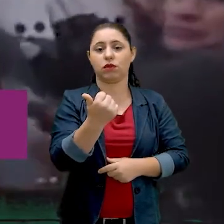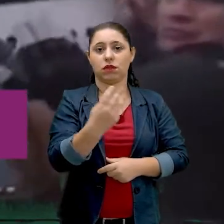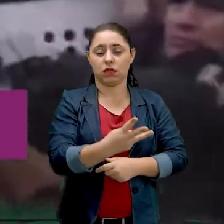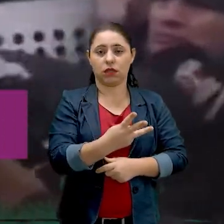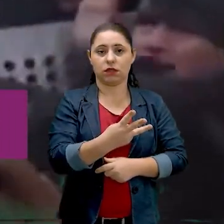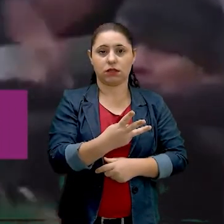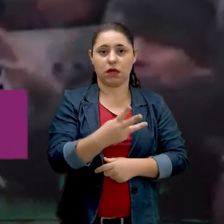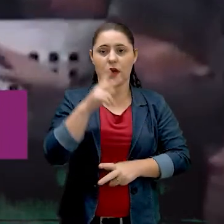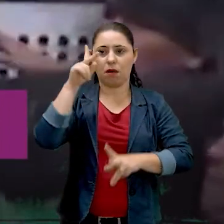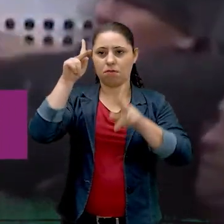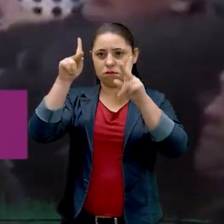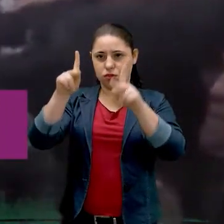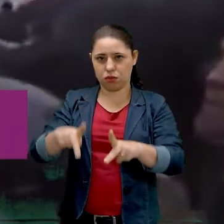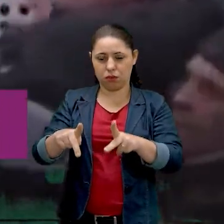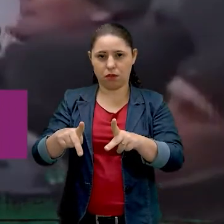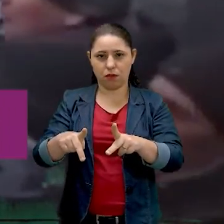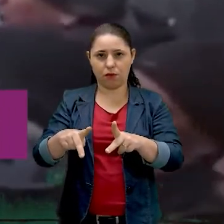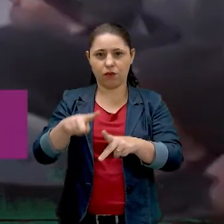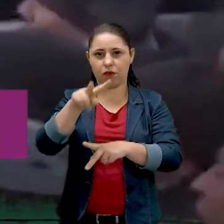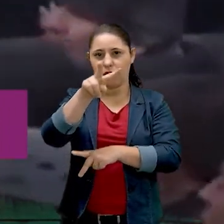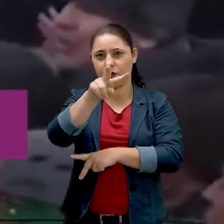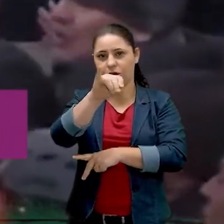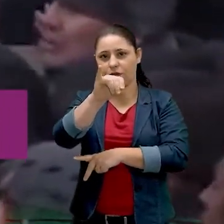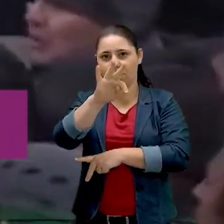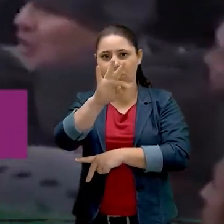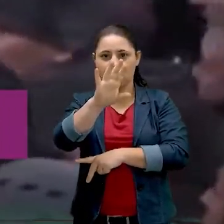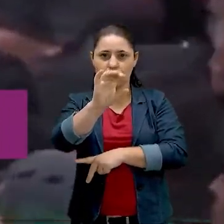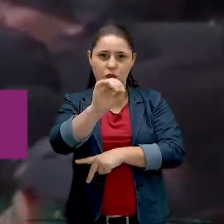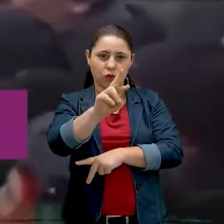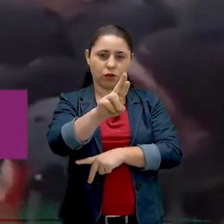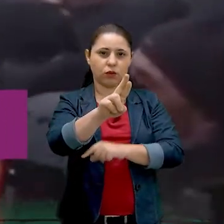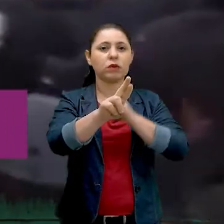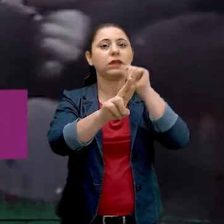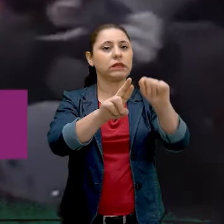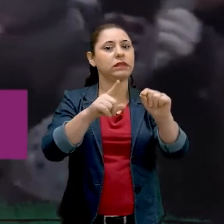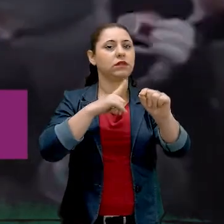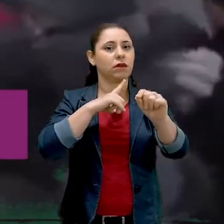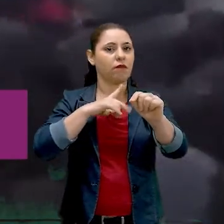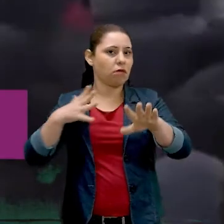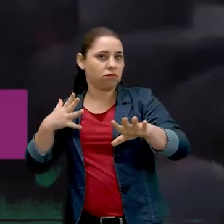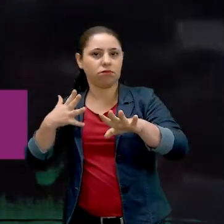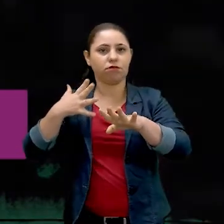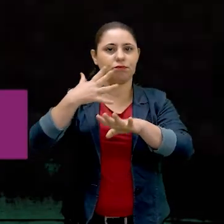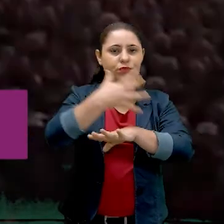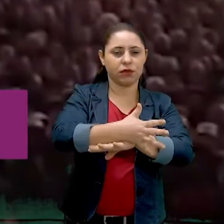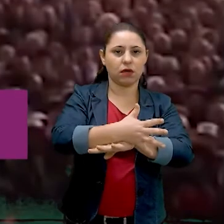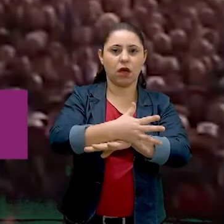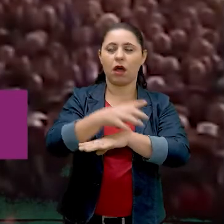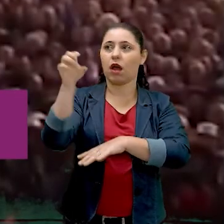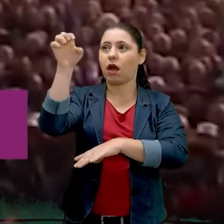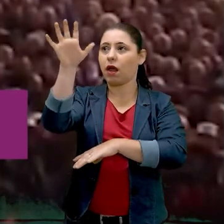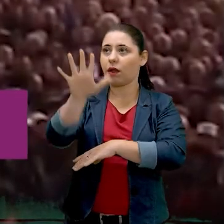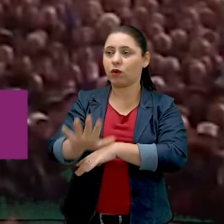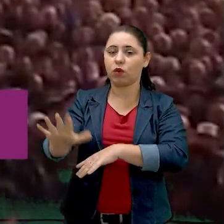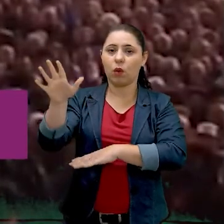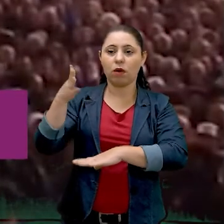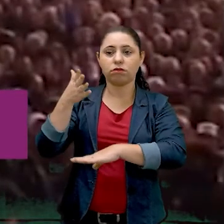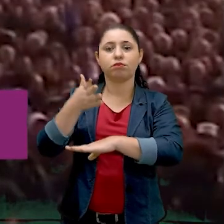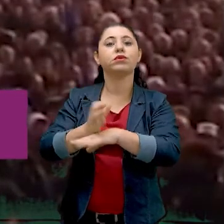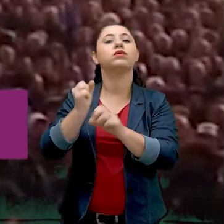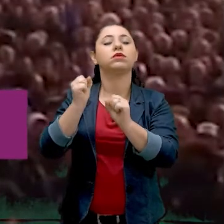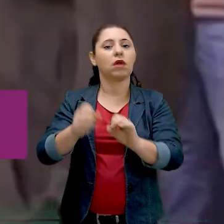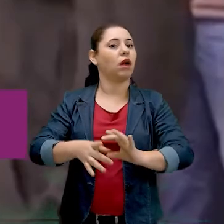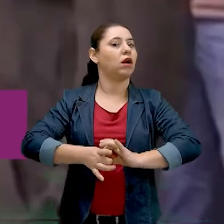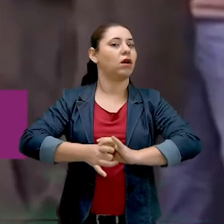a população da Ucrânia pressionou o presidente da época, o Viktor Yanukovych, para que houvesse a entrada da União Europeia na Ucrânia